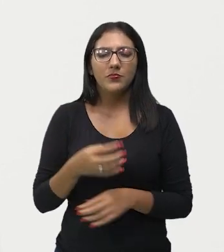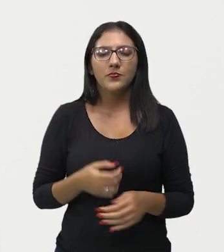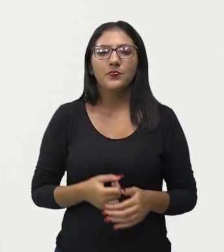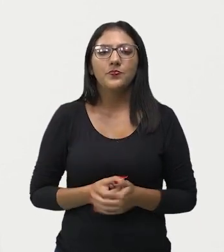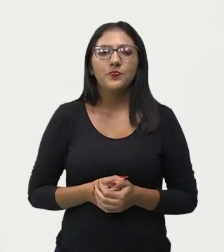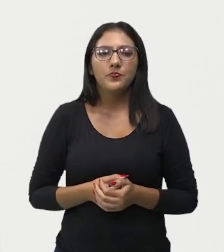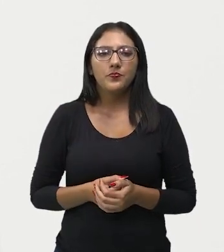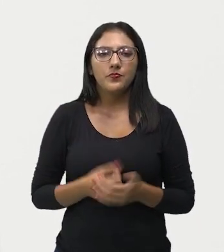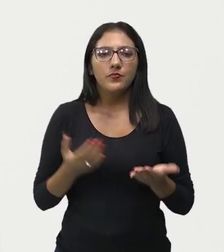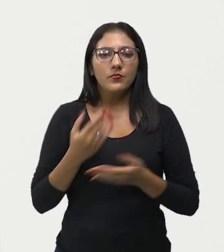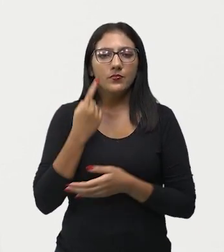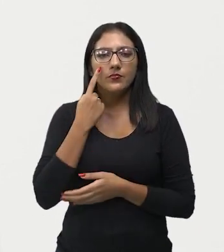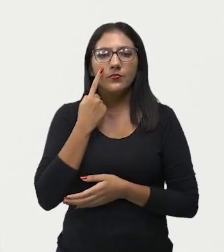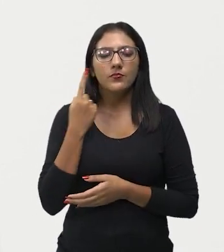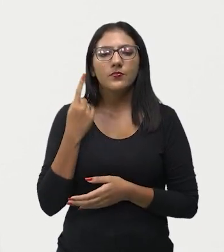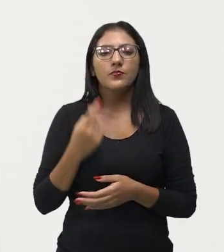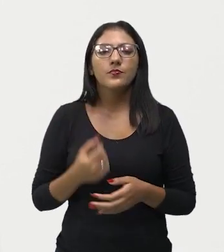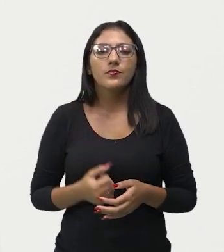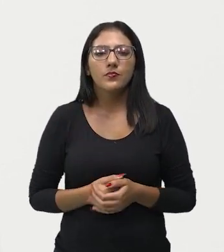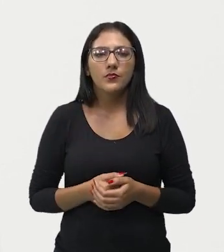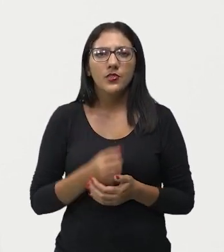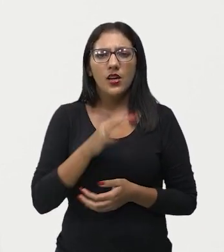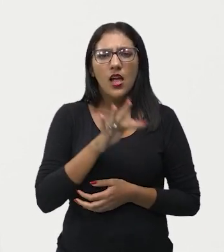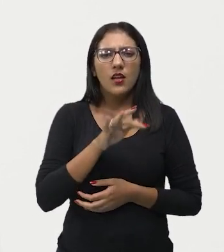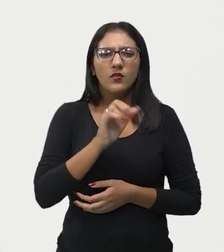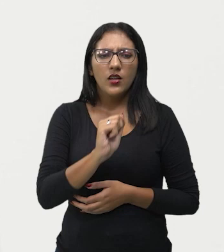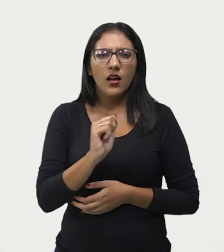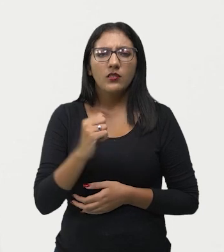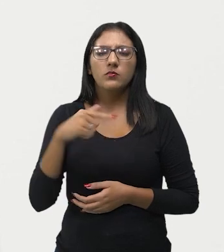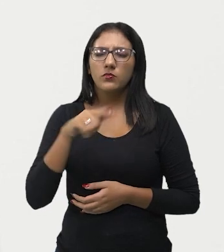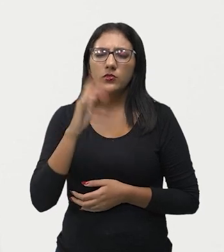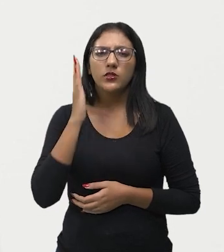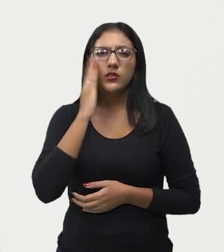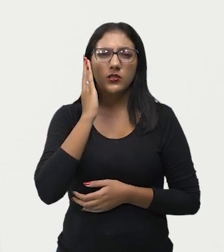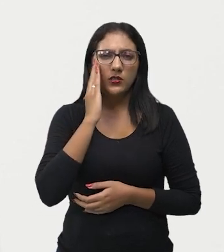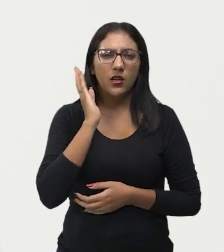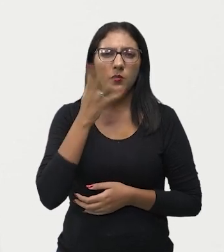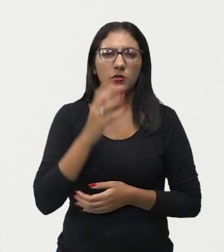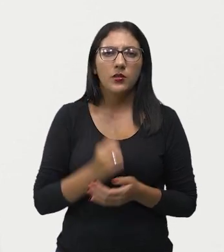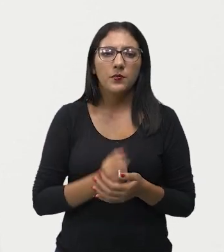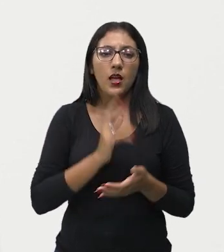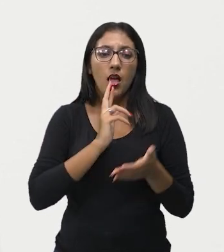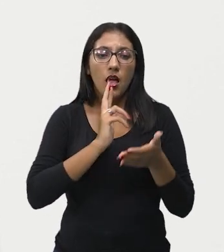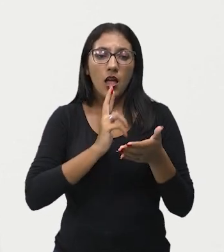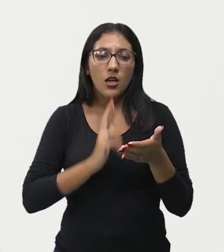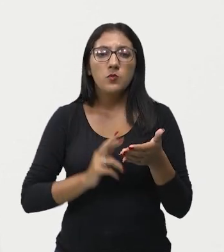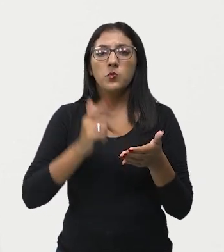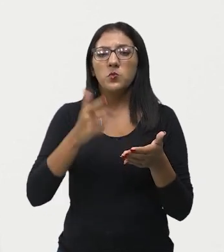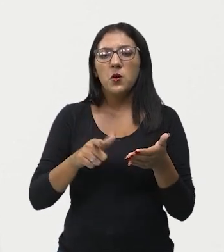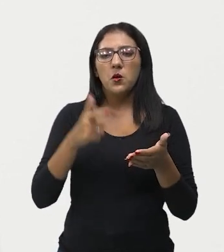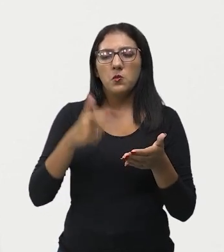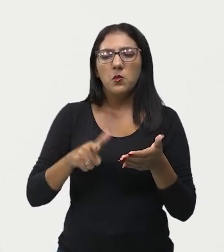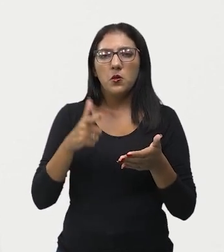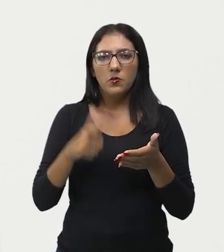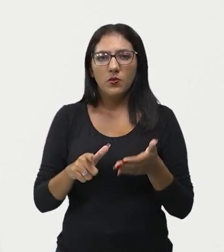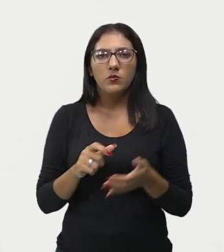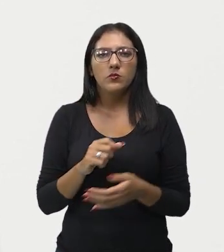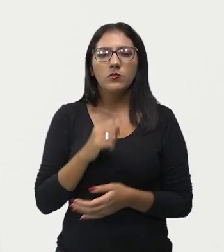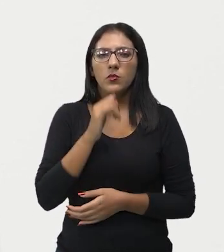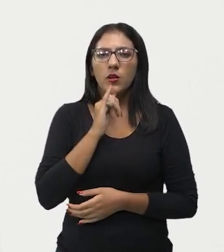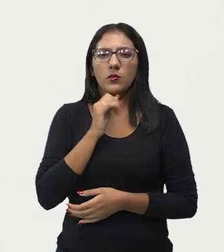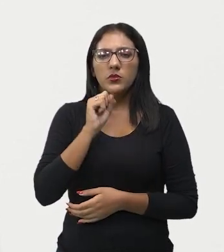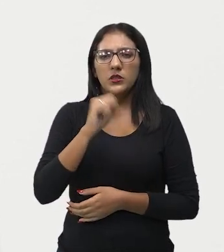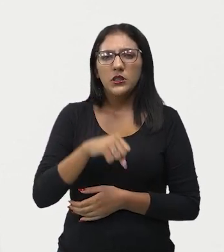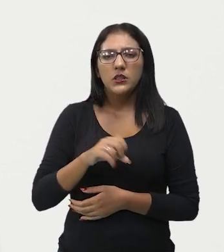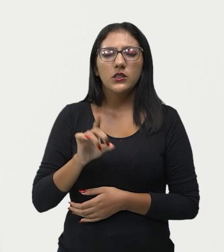E aí a frequência absoluta, tu já sabe, é o número de vezes que aquela variável mais se repetiu, tá legal?